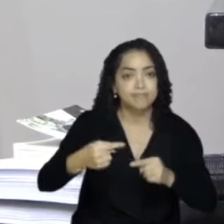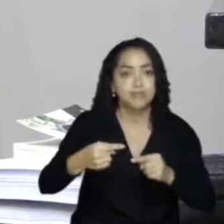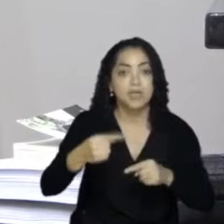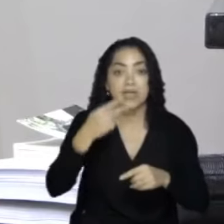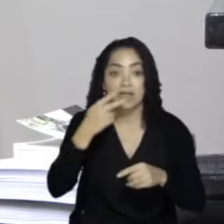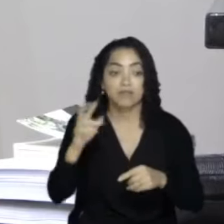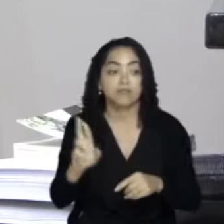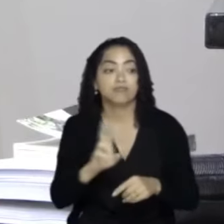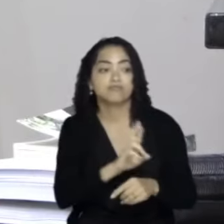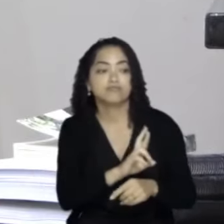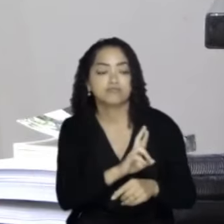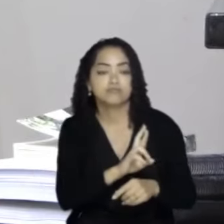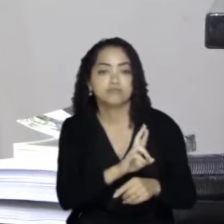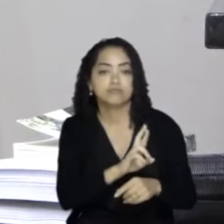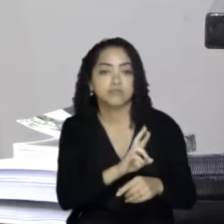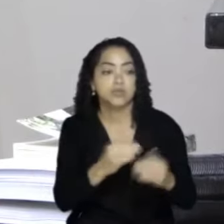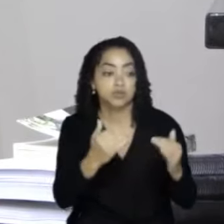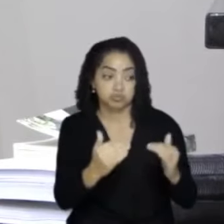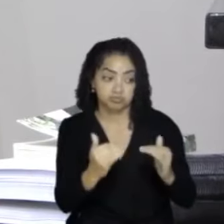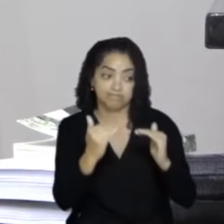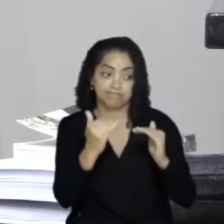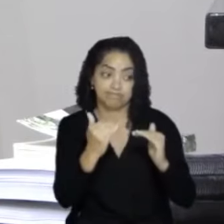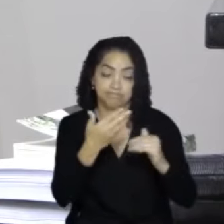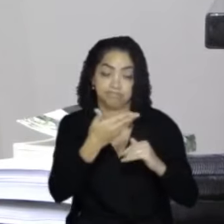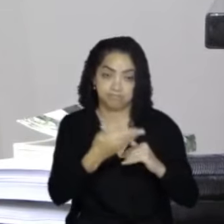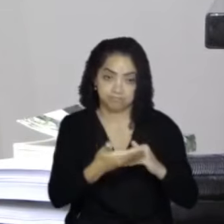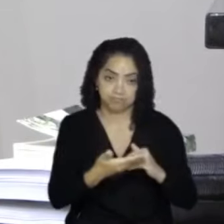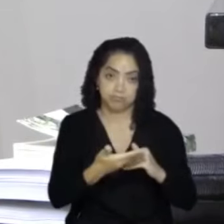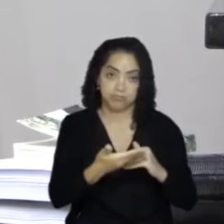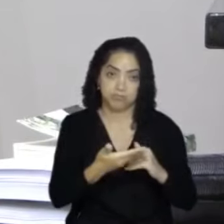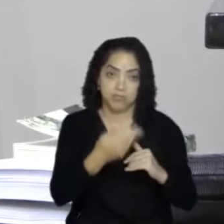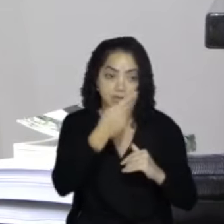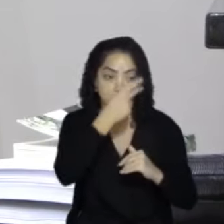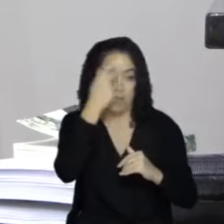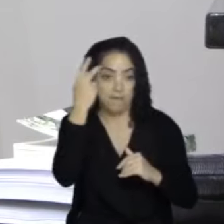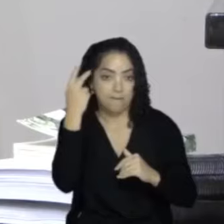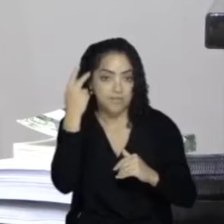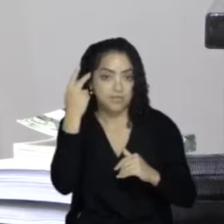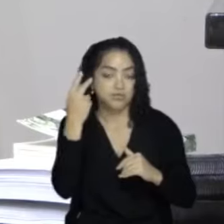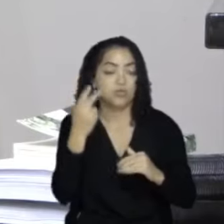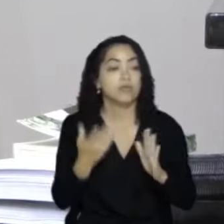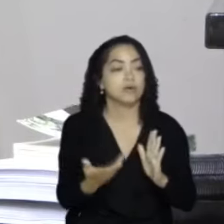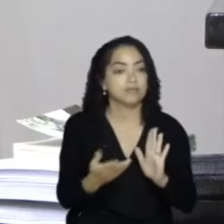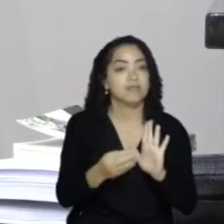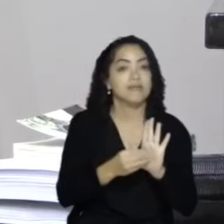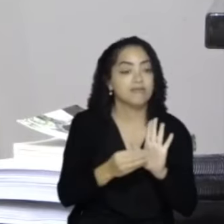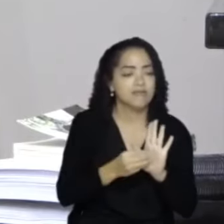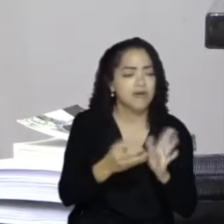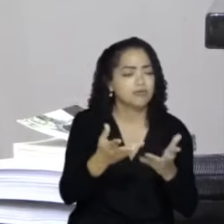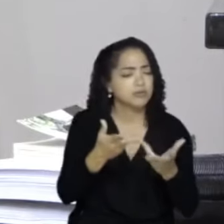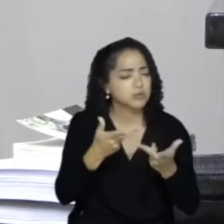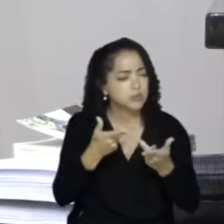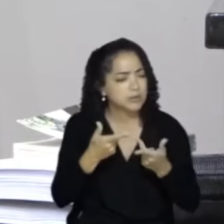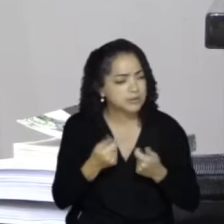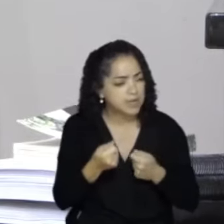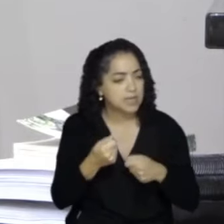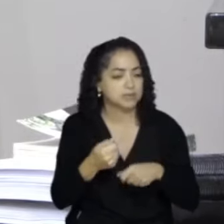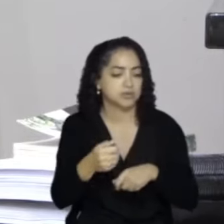ele: Sua Excelência é uma pessoa para quem falta as qualidades de um